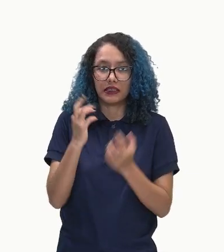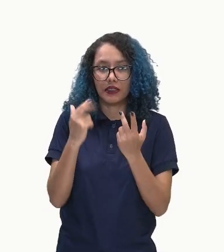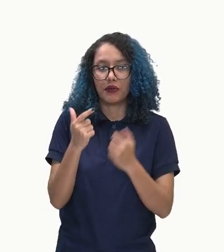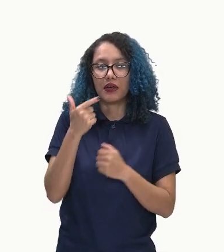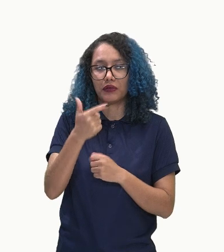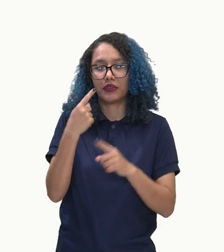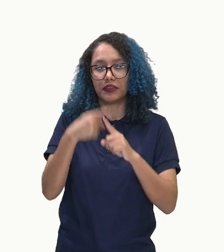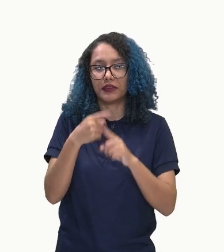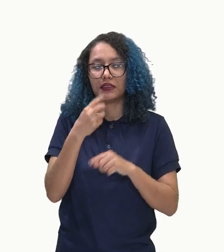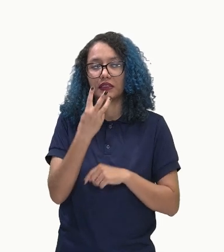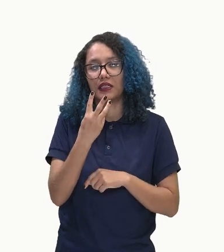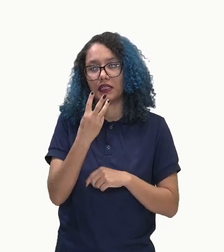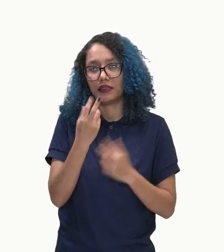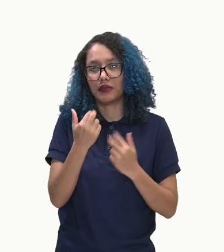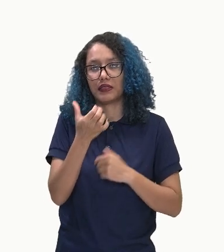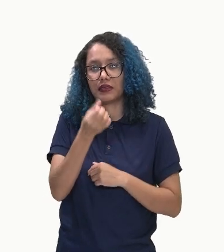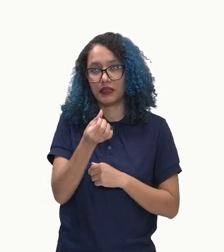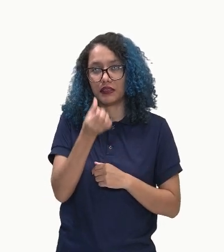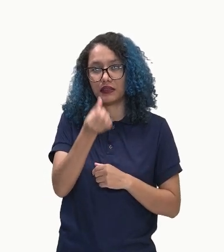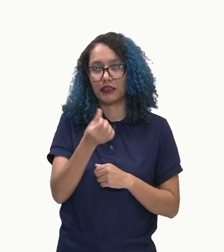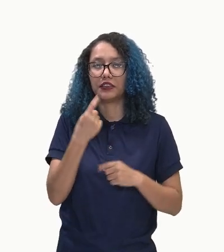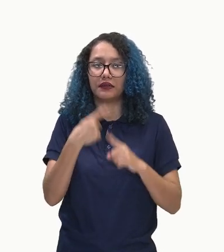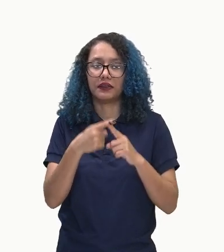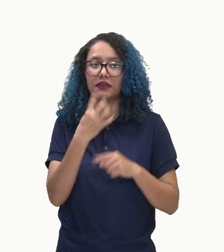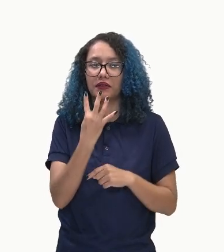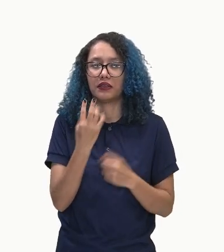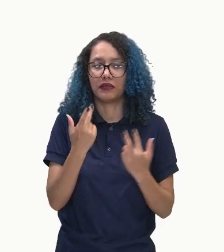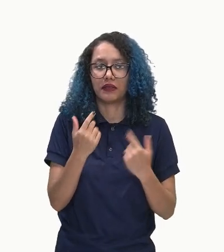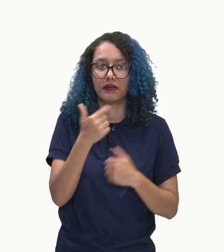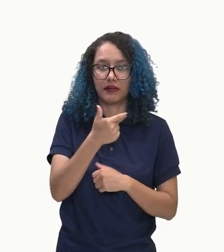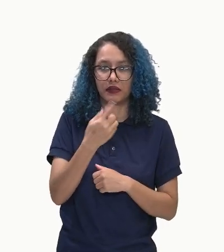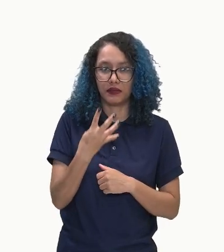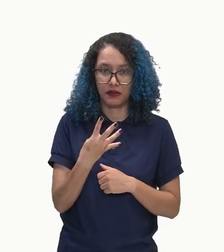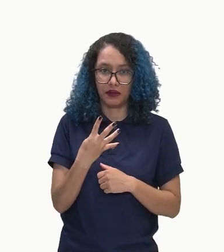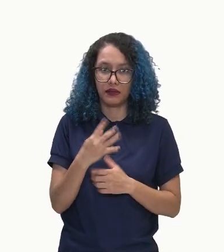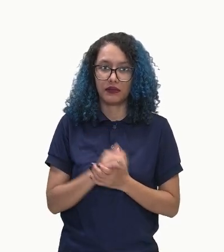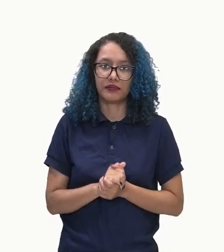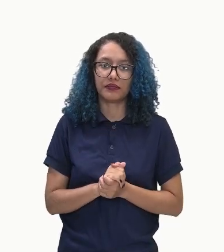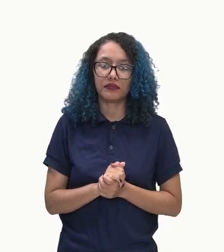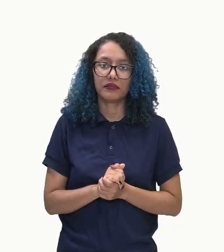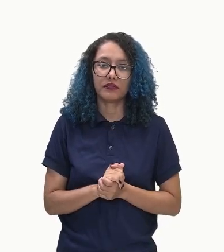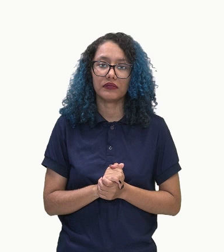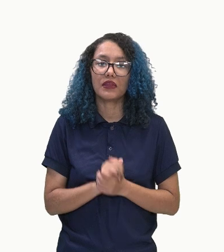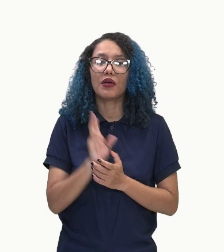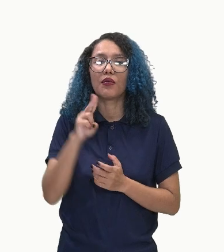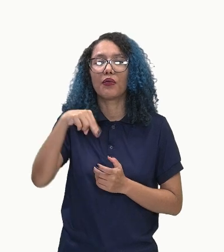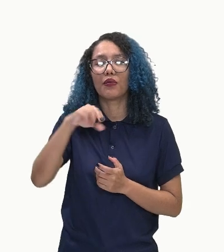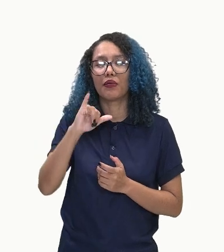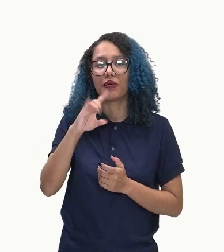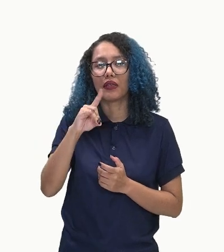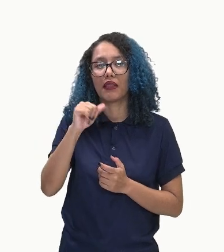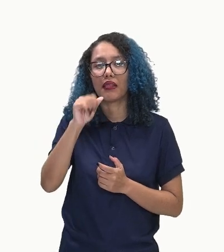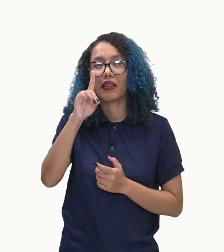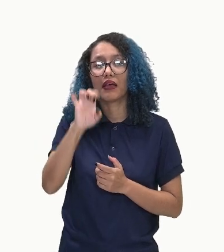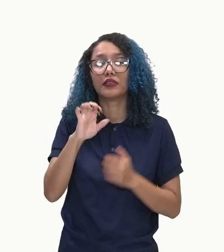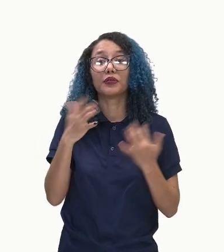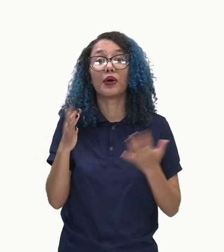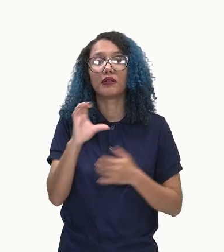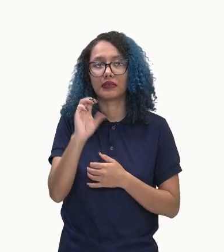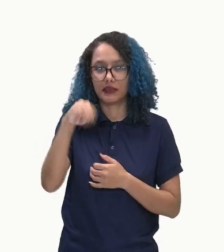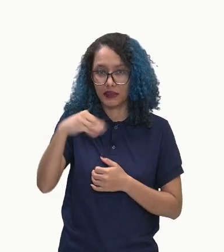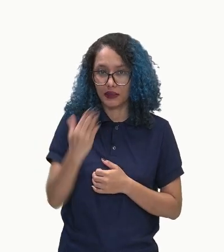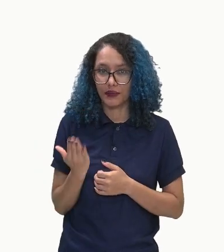3, 6. 6 vezes 4, 24. Qual é a unidade que nós estamos trabalhando? Centímetro. Então,